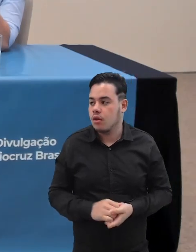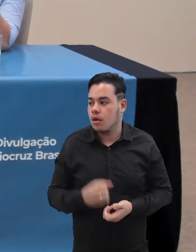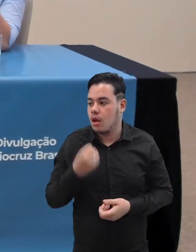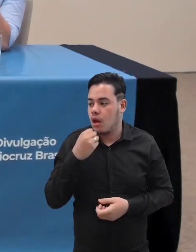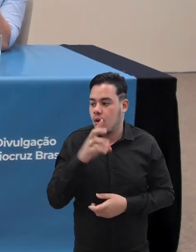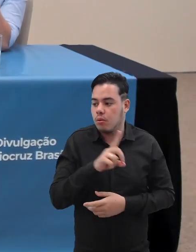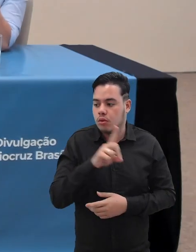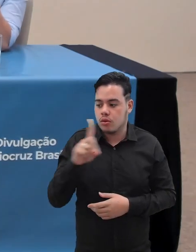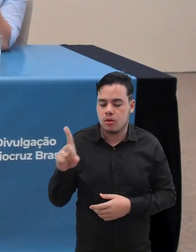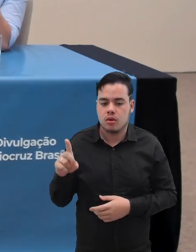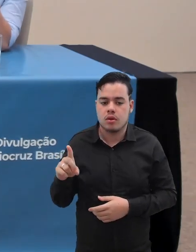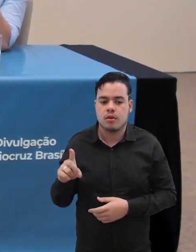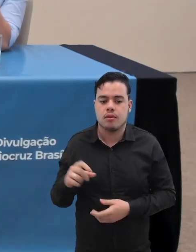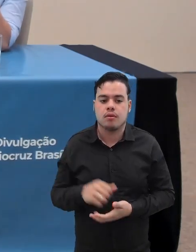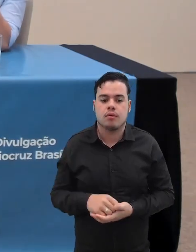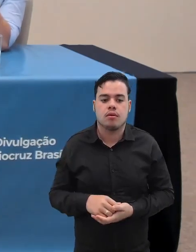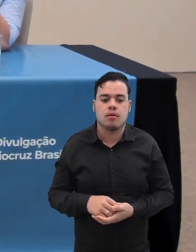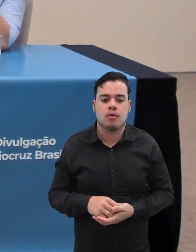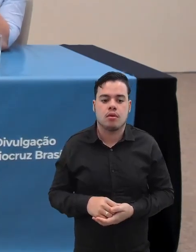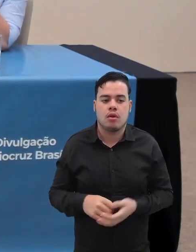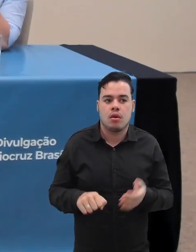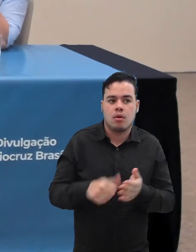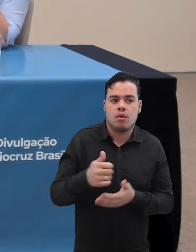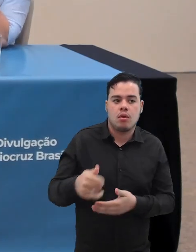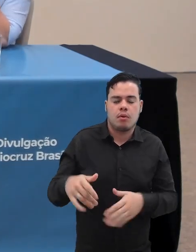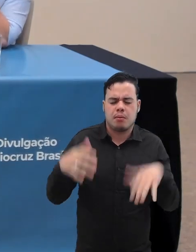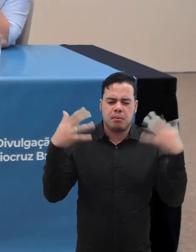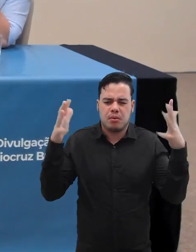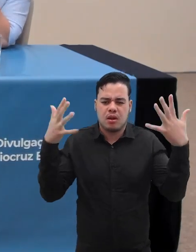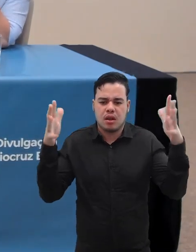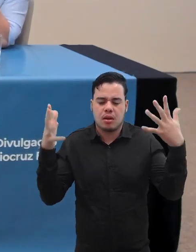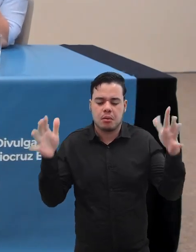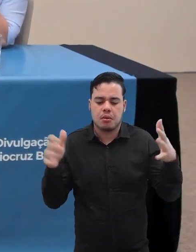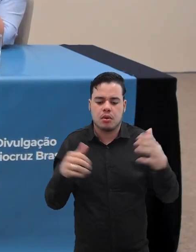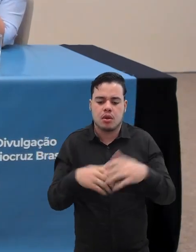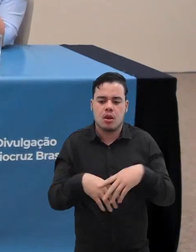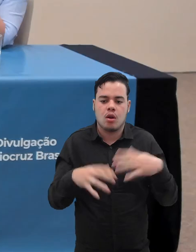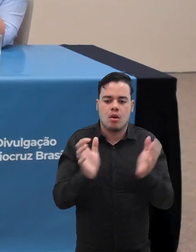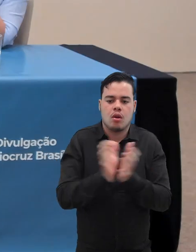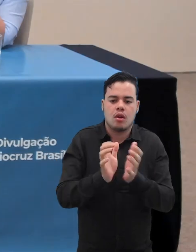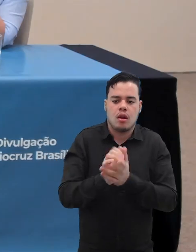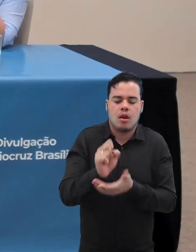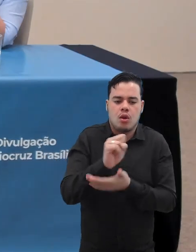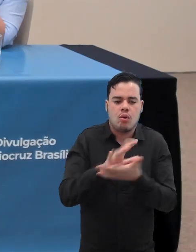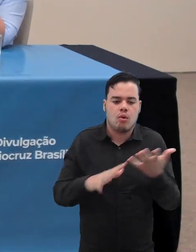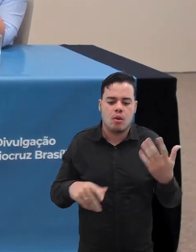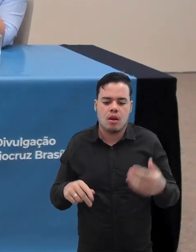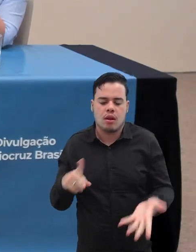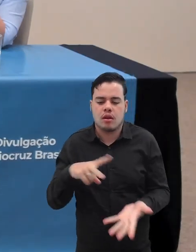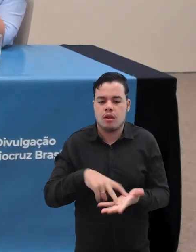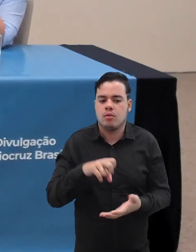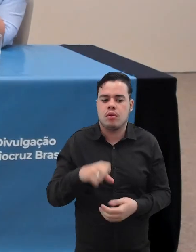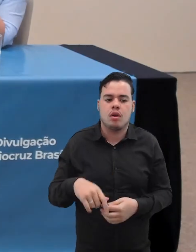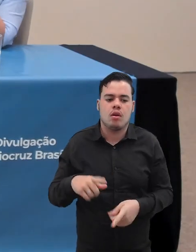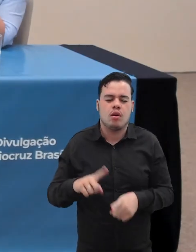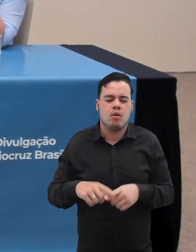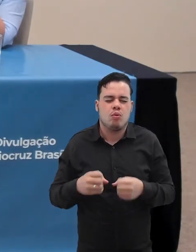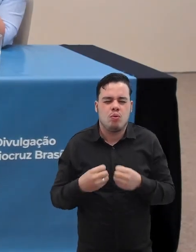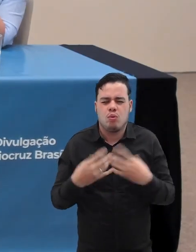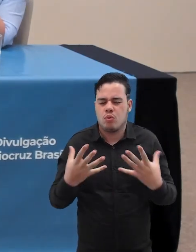Bom dia. Eu quero primeiro parabenizar a organização dessa atividade, porque essa manhã, de fato, foi